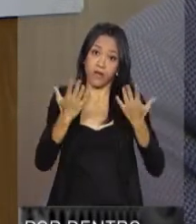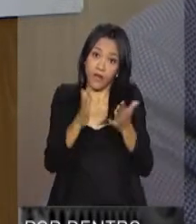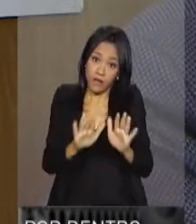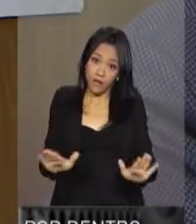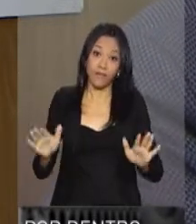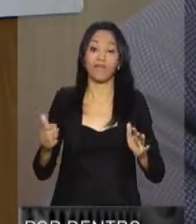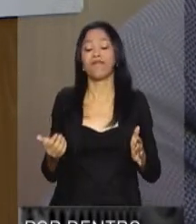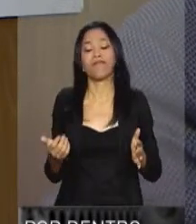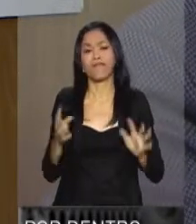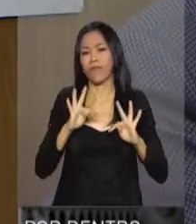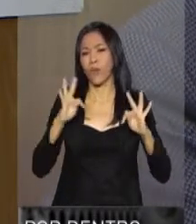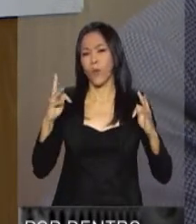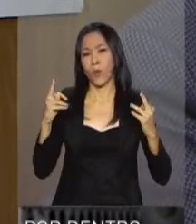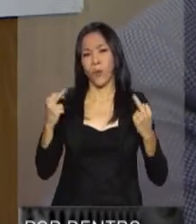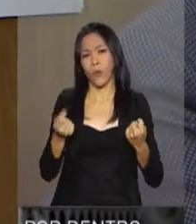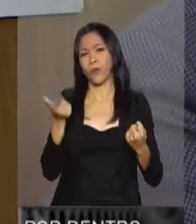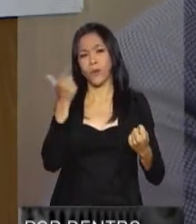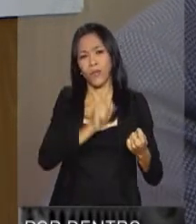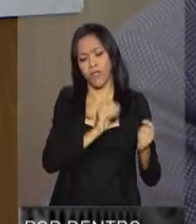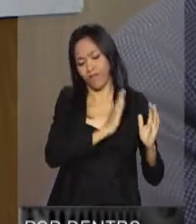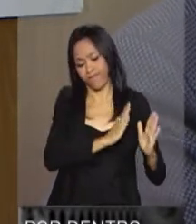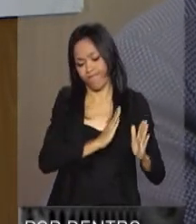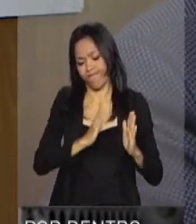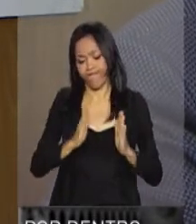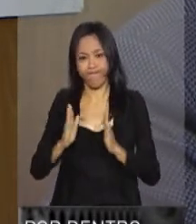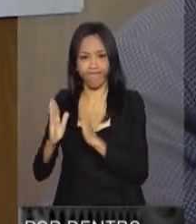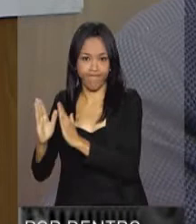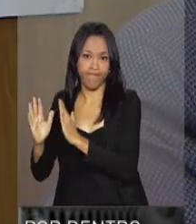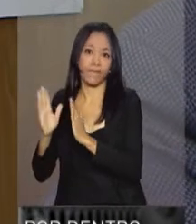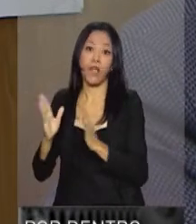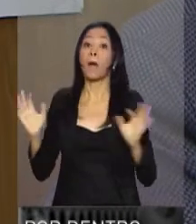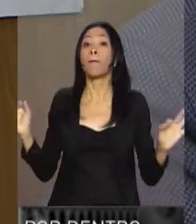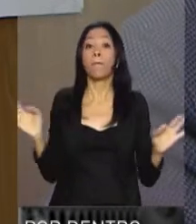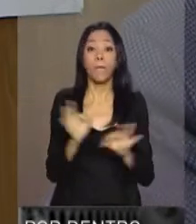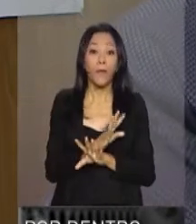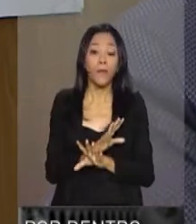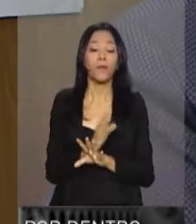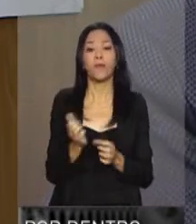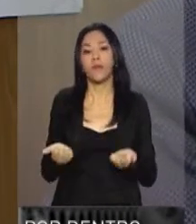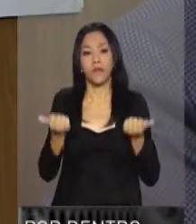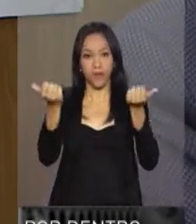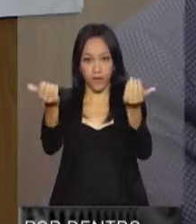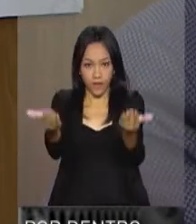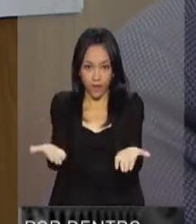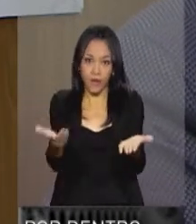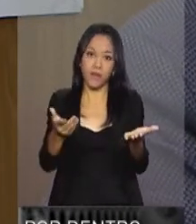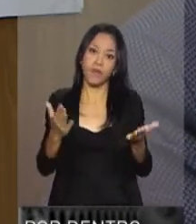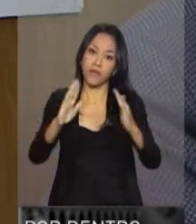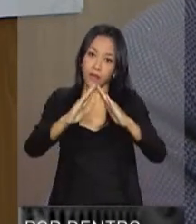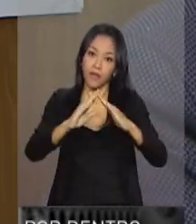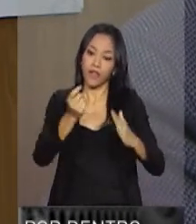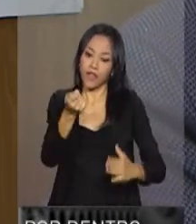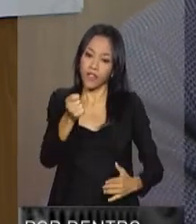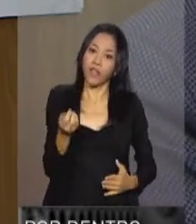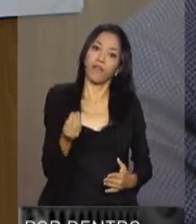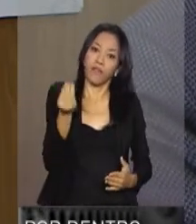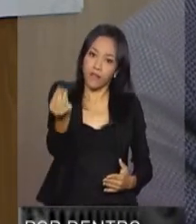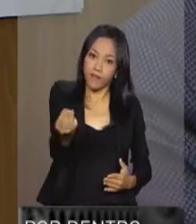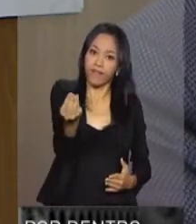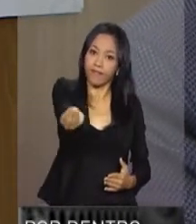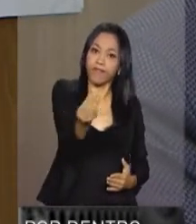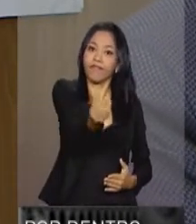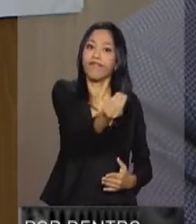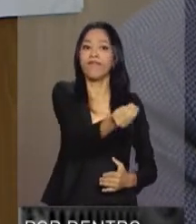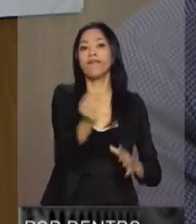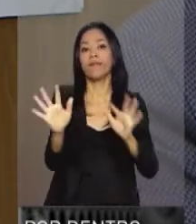todas as etapas vencido e colocado já como pronto conjunto habitacional as chaves serão entregues às famílias com